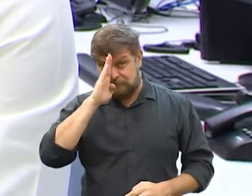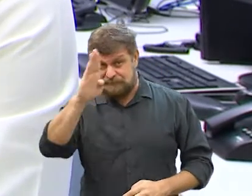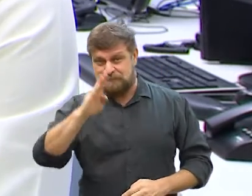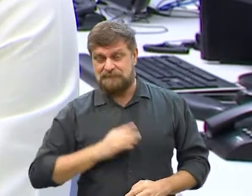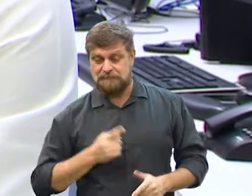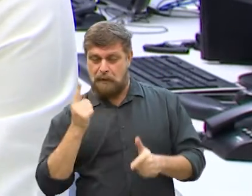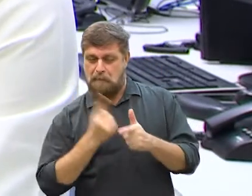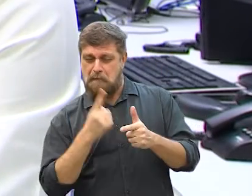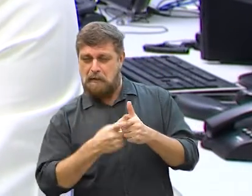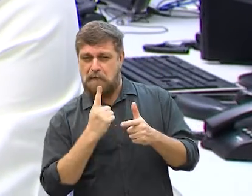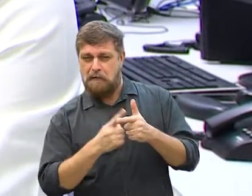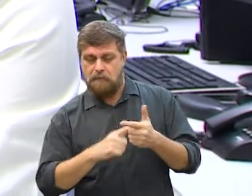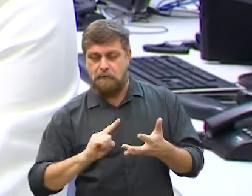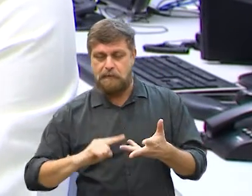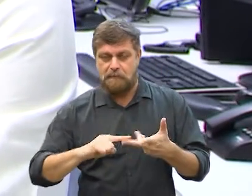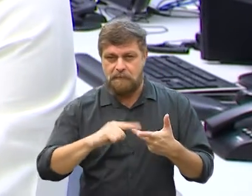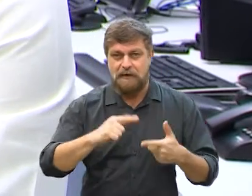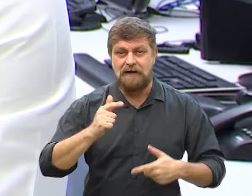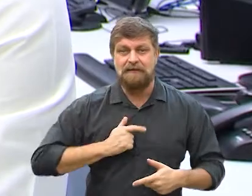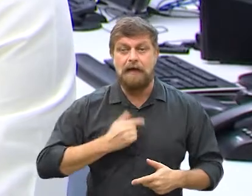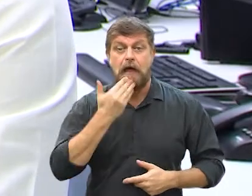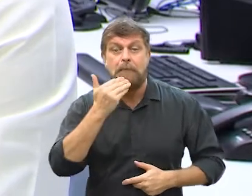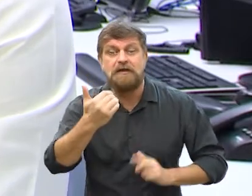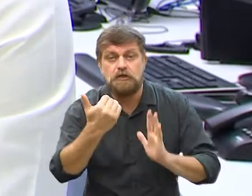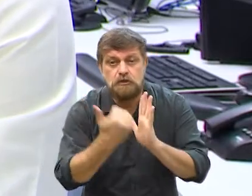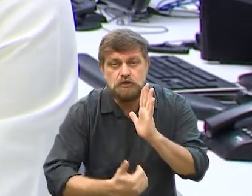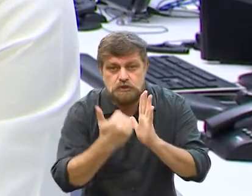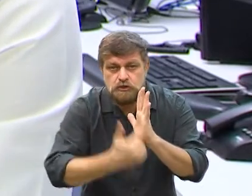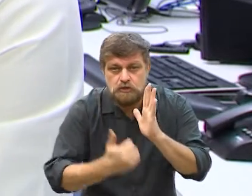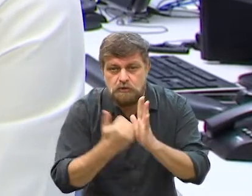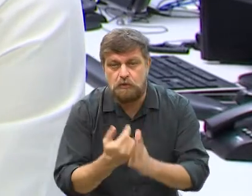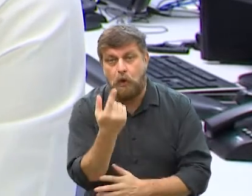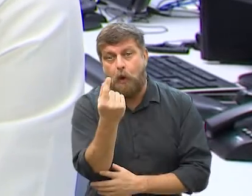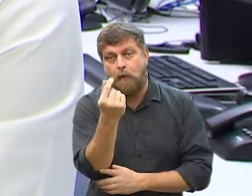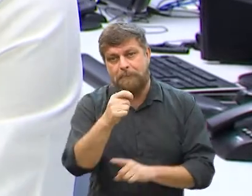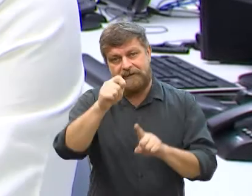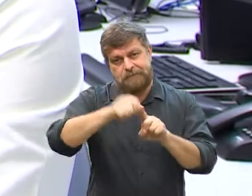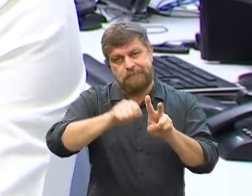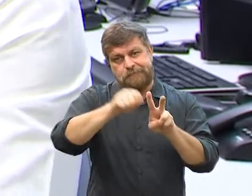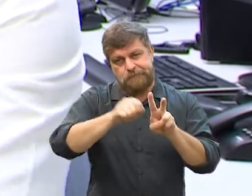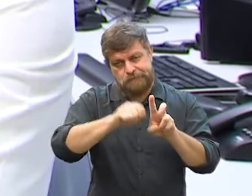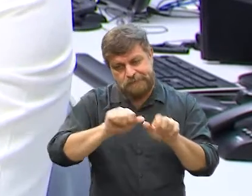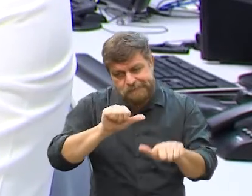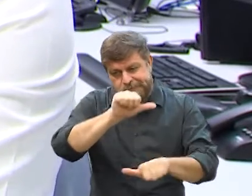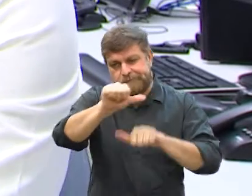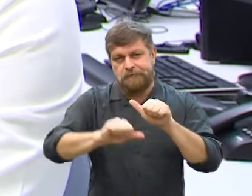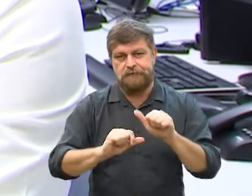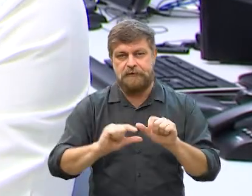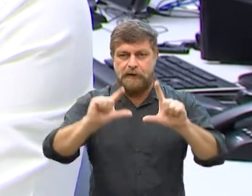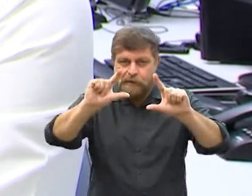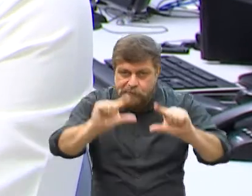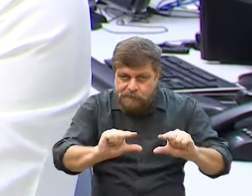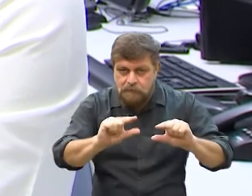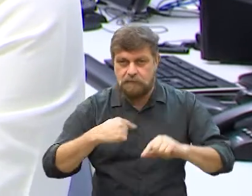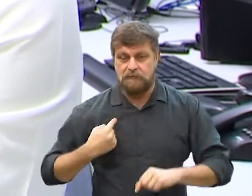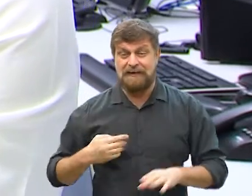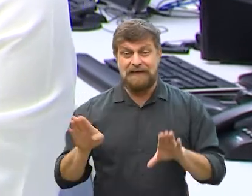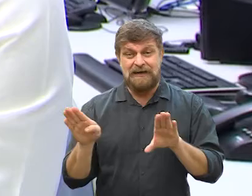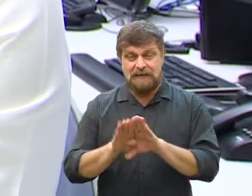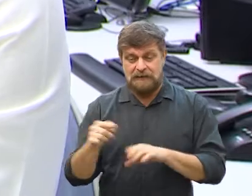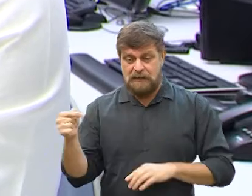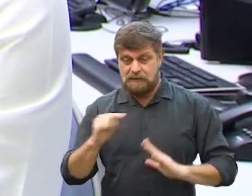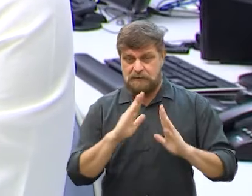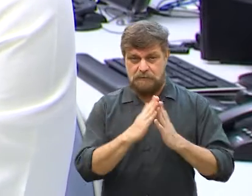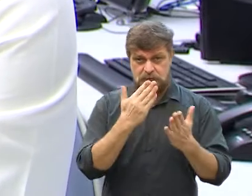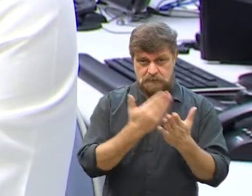estão relacionadas à solicitação de desconto, revisão nas mensalidades. Do outro lado, a gente observa que a